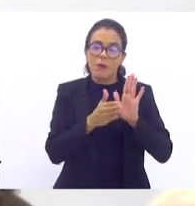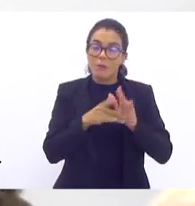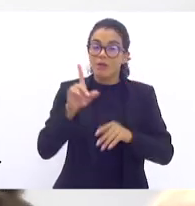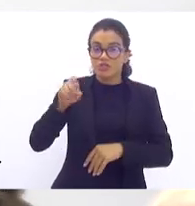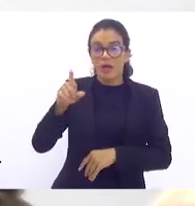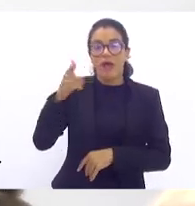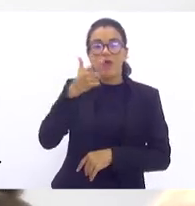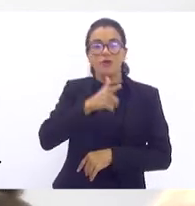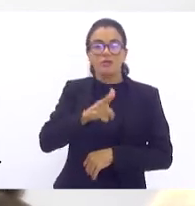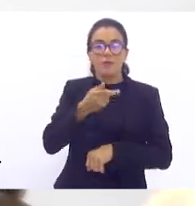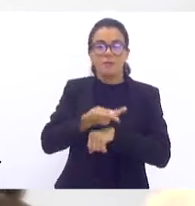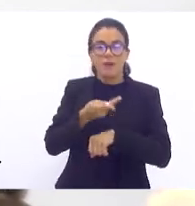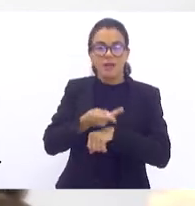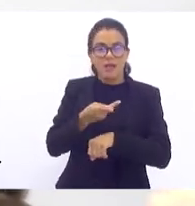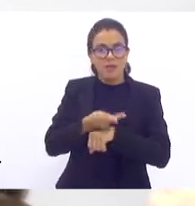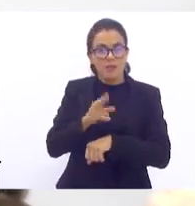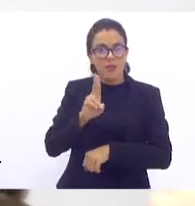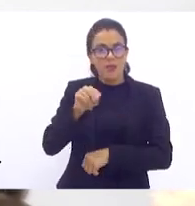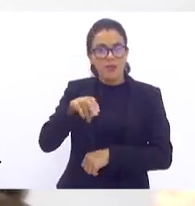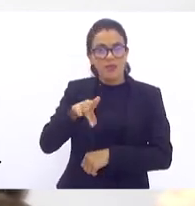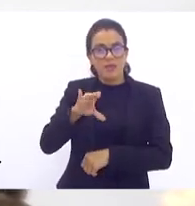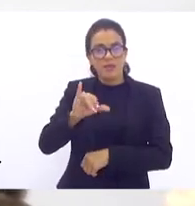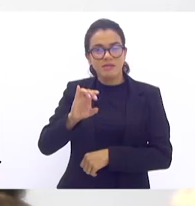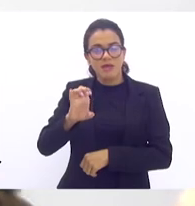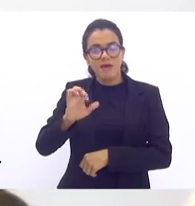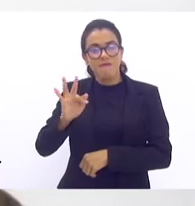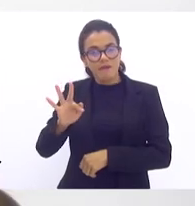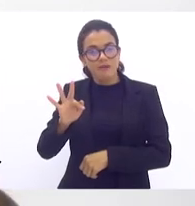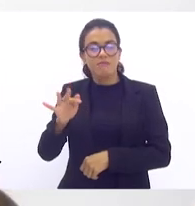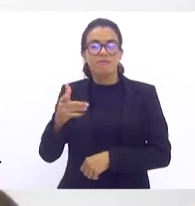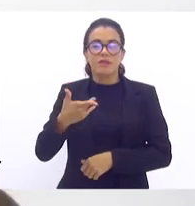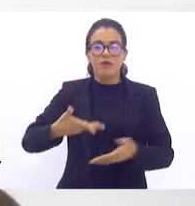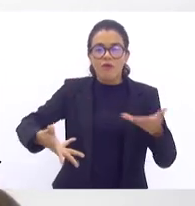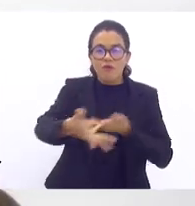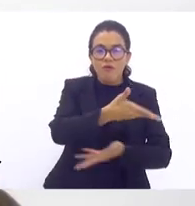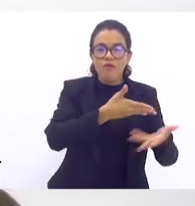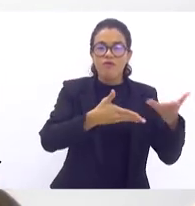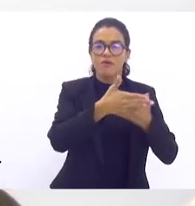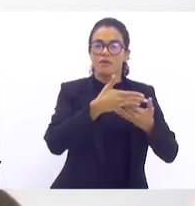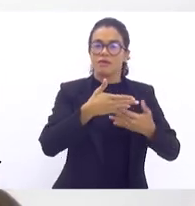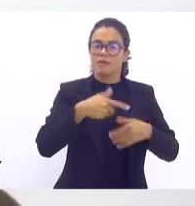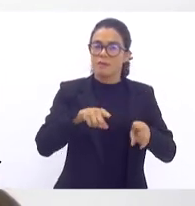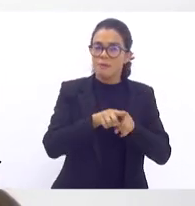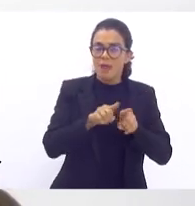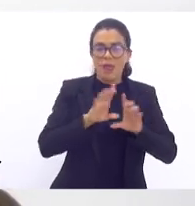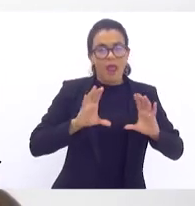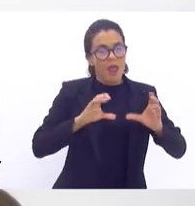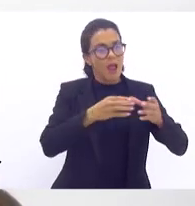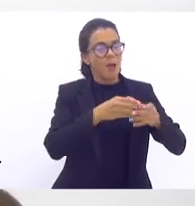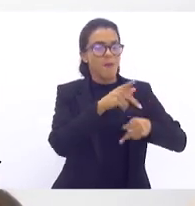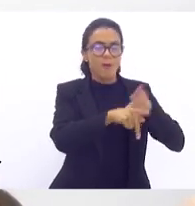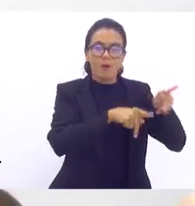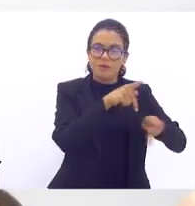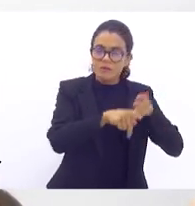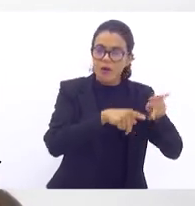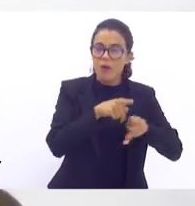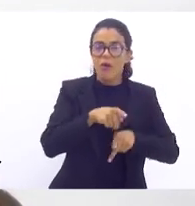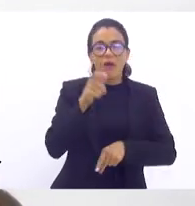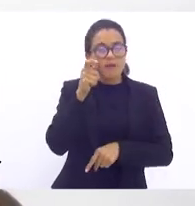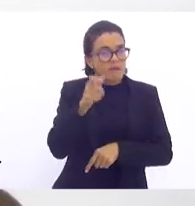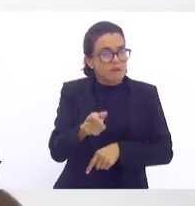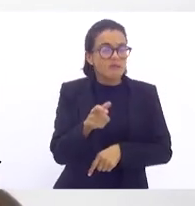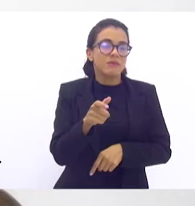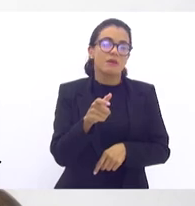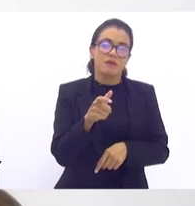da Unicef para aqui para o nosso estado eles envolviam a gente comunitários envolvia comunidade é um programa Bem interessante que eu tive a oportunidade